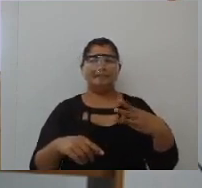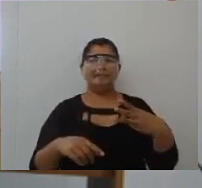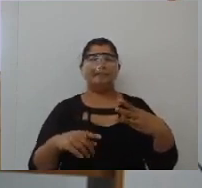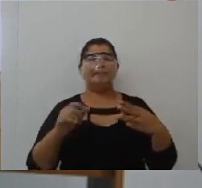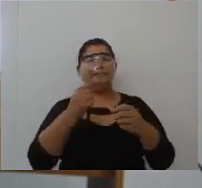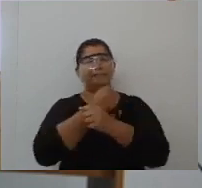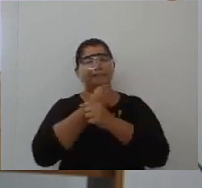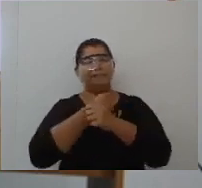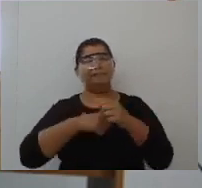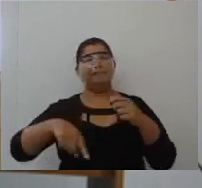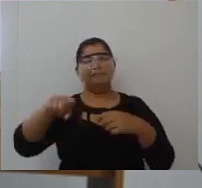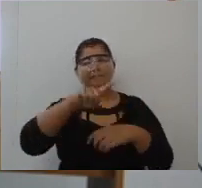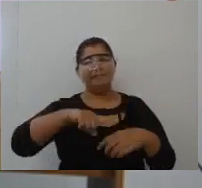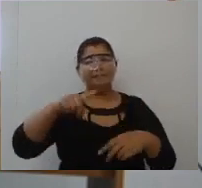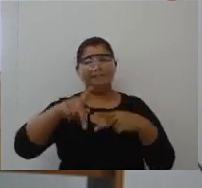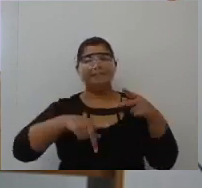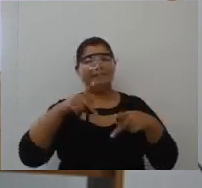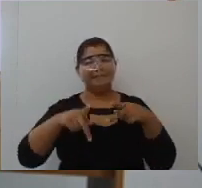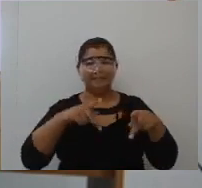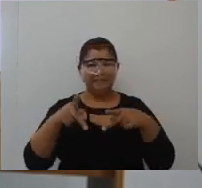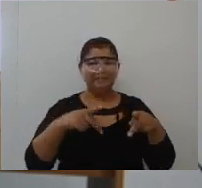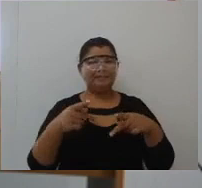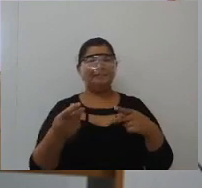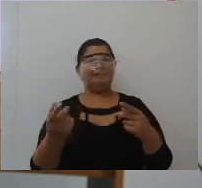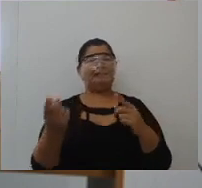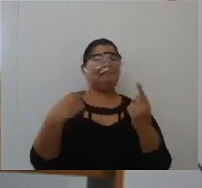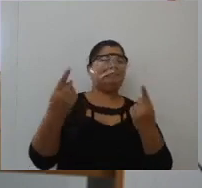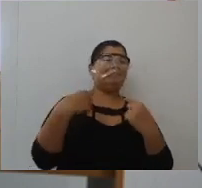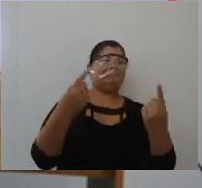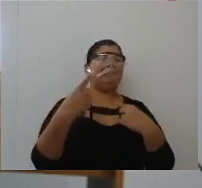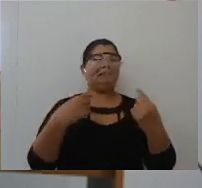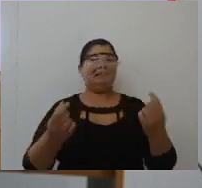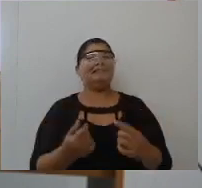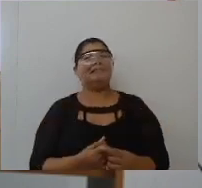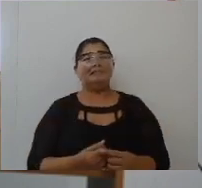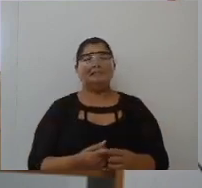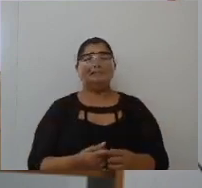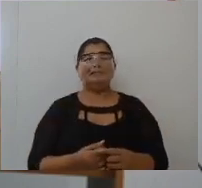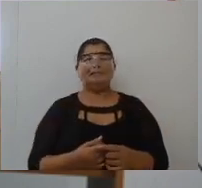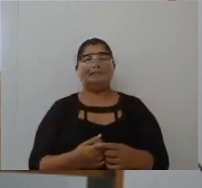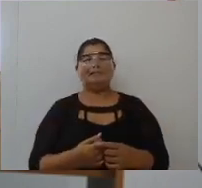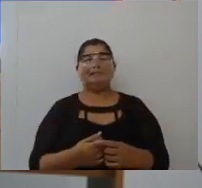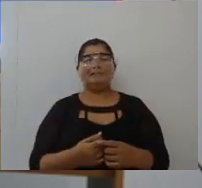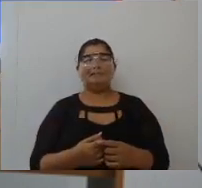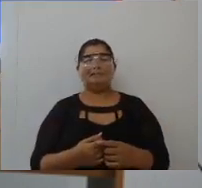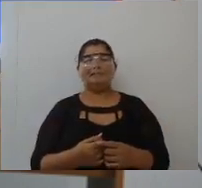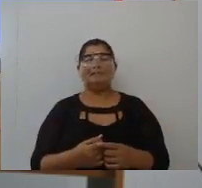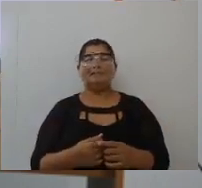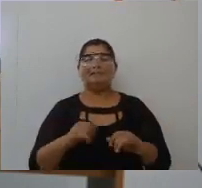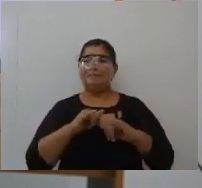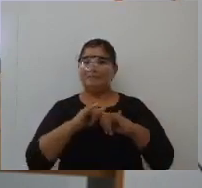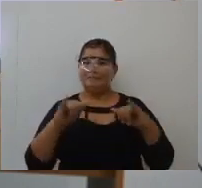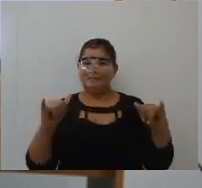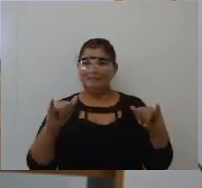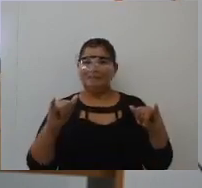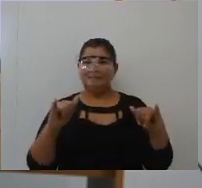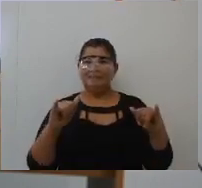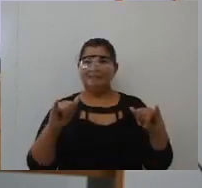abraço para o povo, senão o povo dá em mim. Deixa eu ver quem mais. Gente, lembrando, hein?